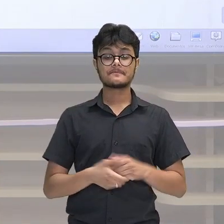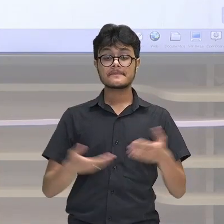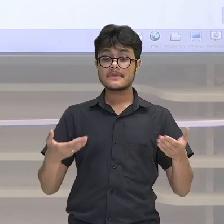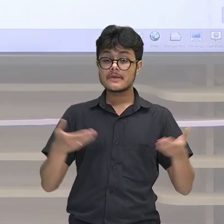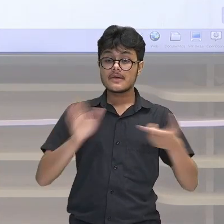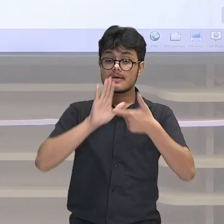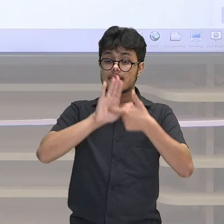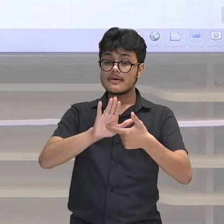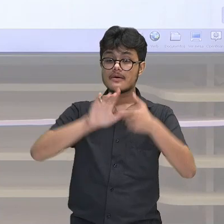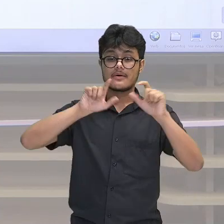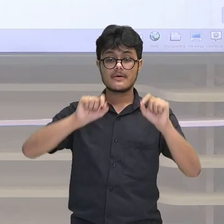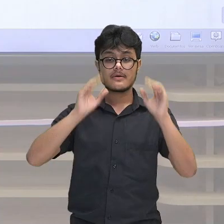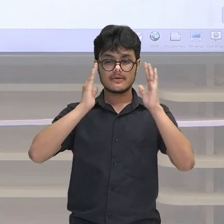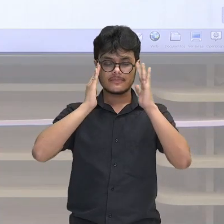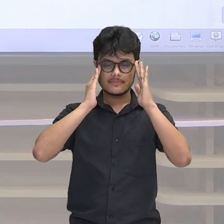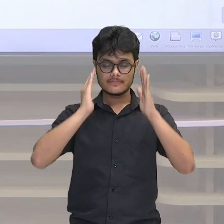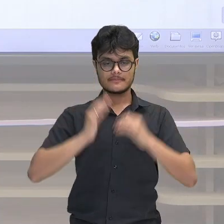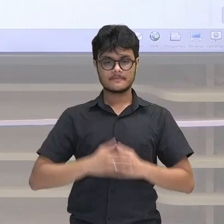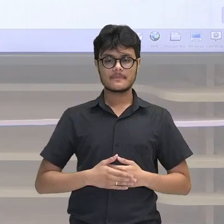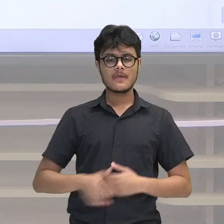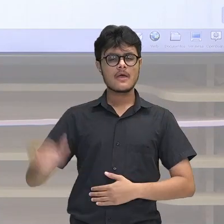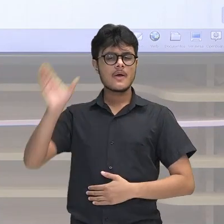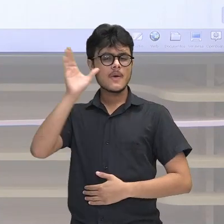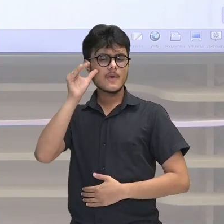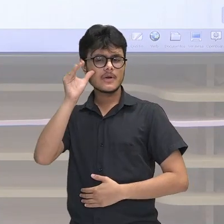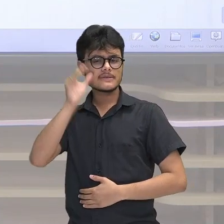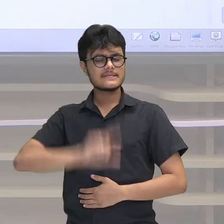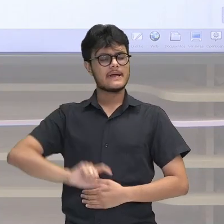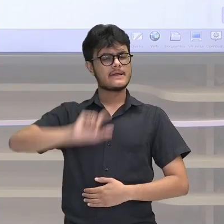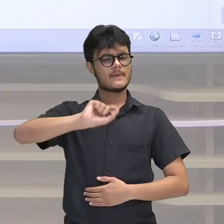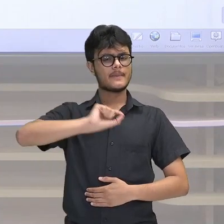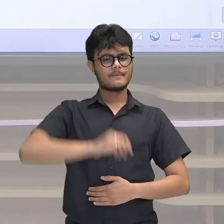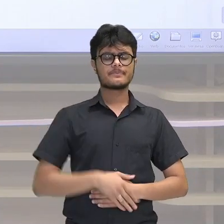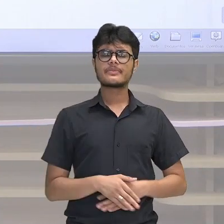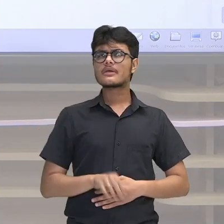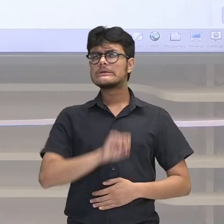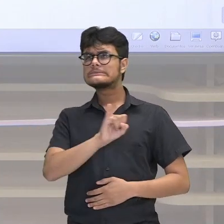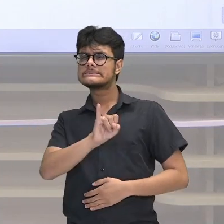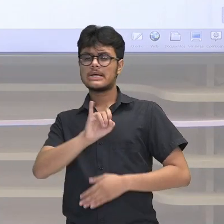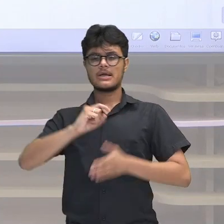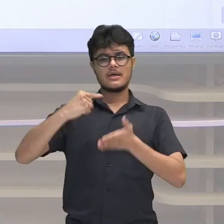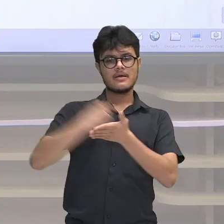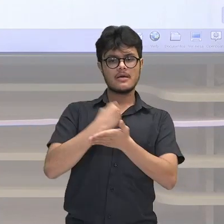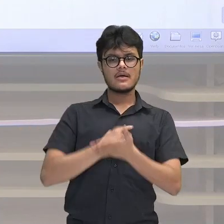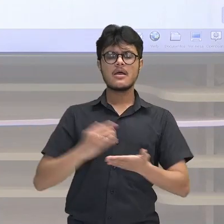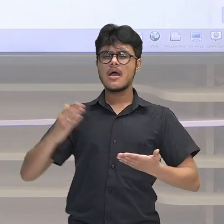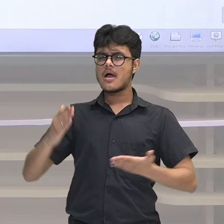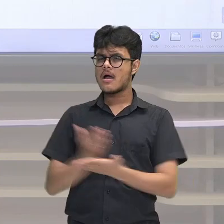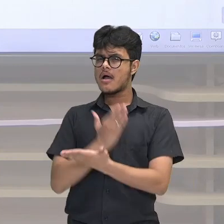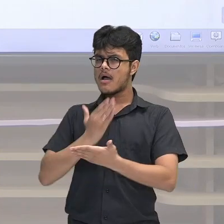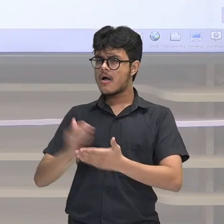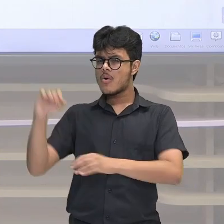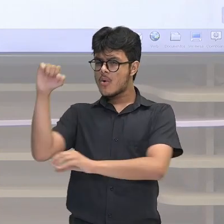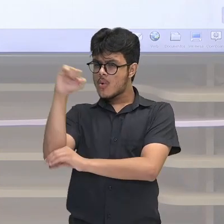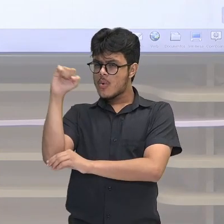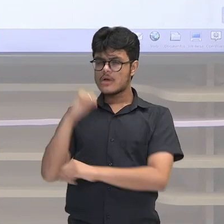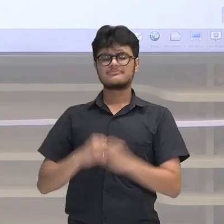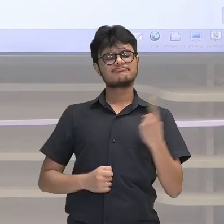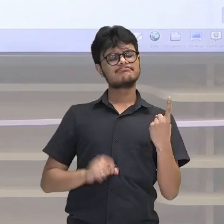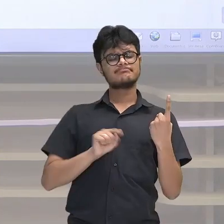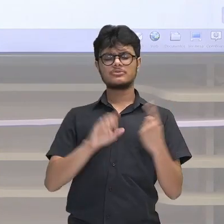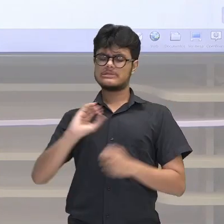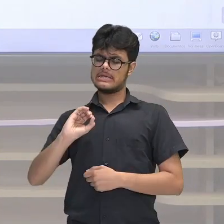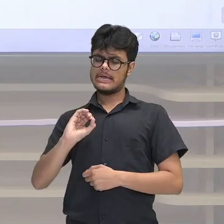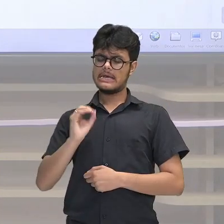aqui para vocês na nossa aula uma curiosidade. Vocês já devem ter visto que nós temos carros 1.0,